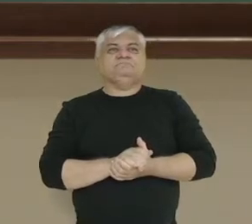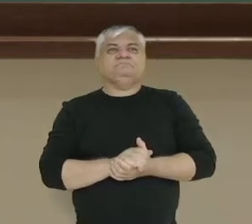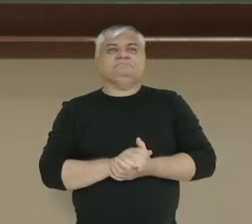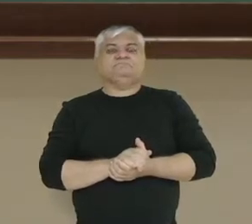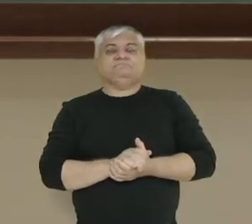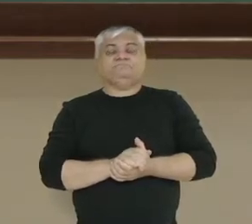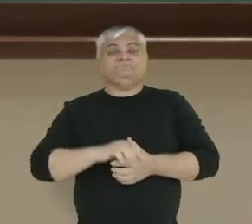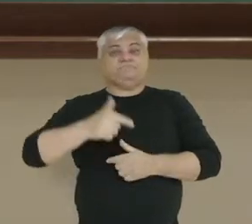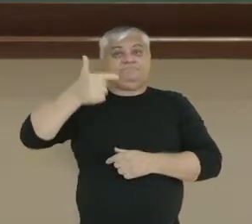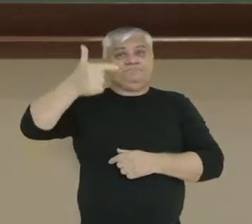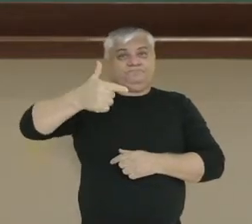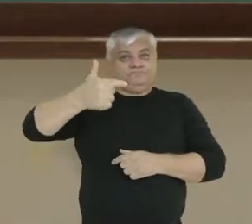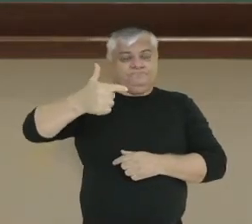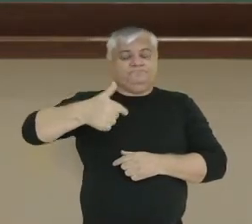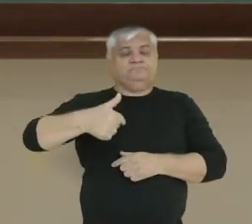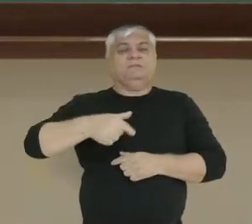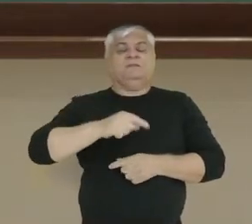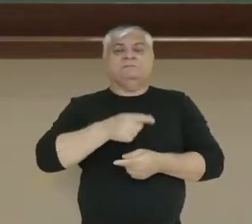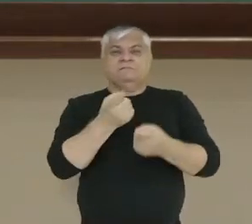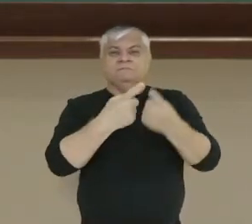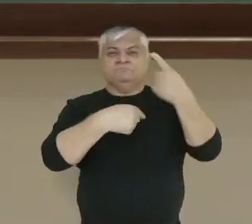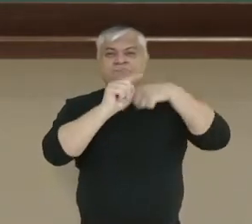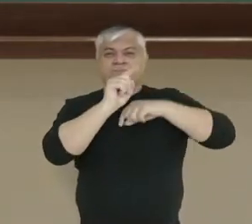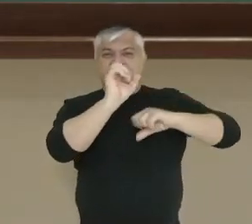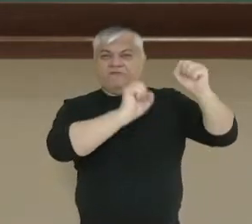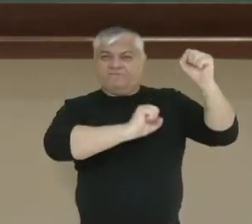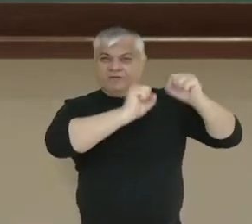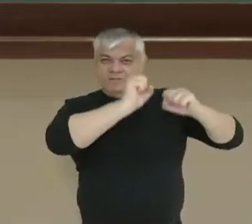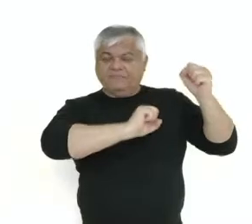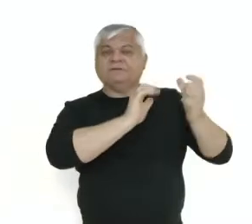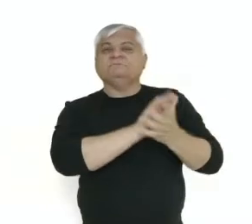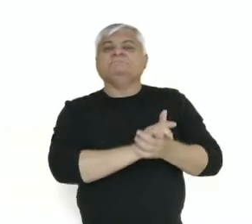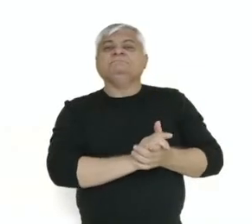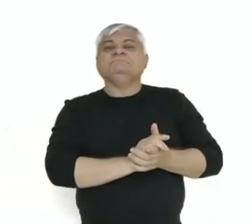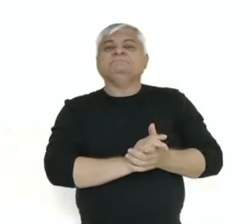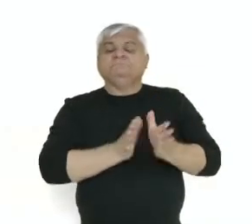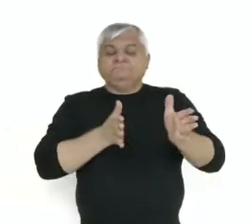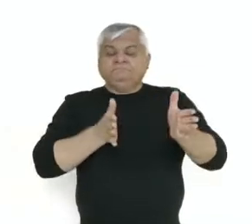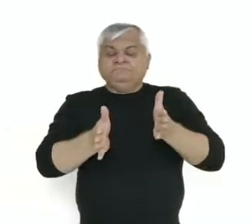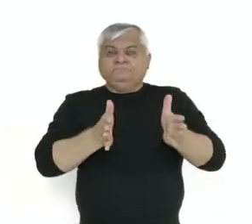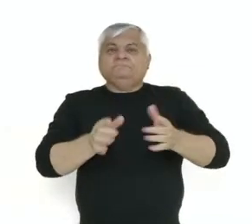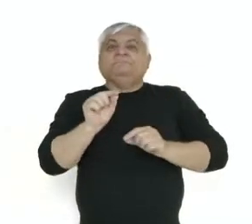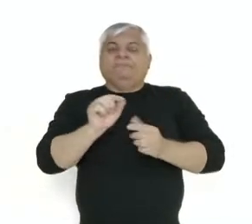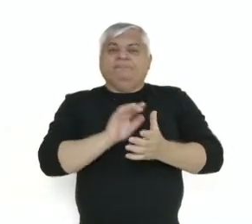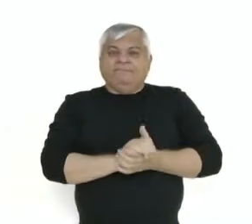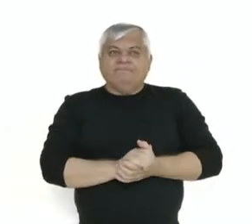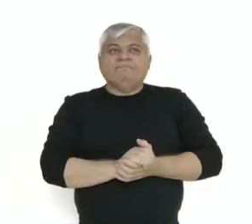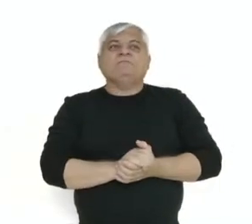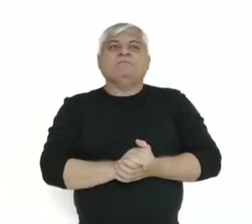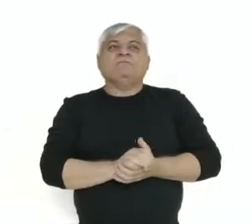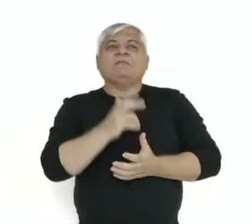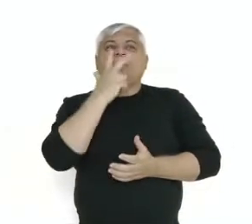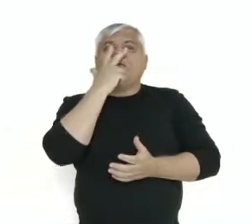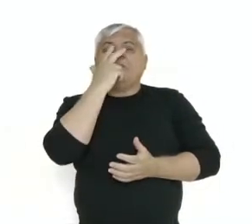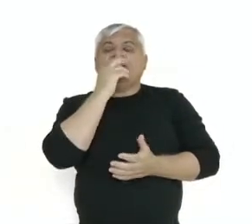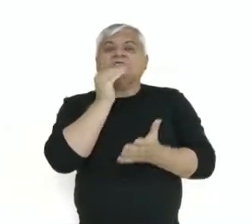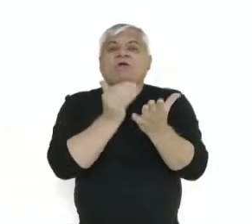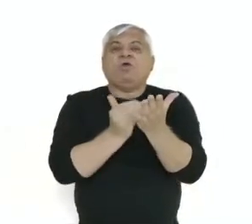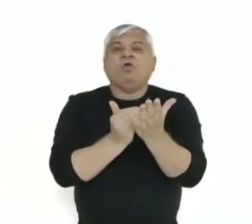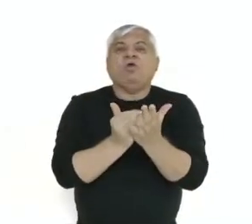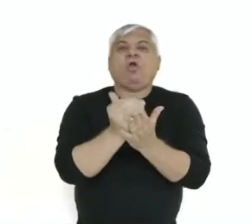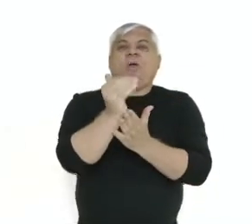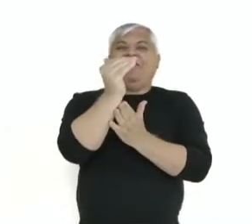A segunda revolução industrial é a fase que caracteriza, né, então marcando a